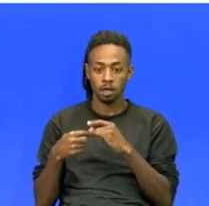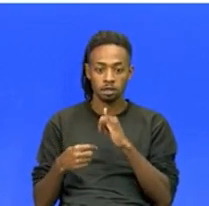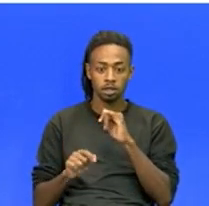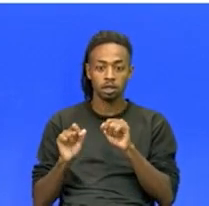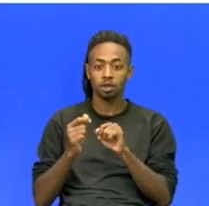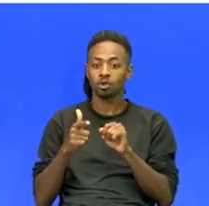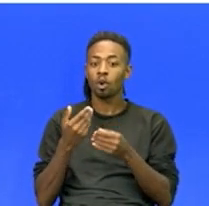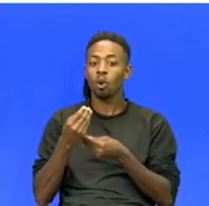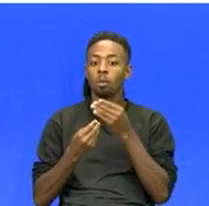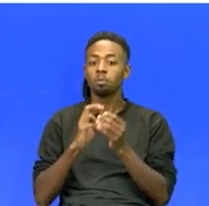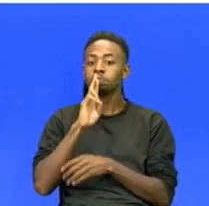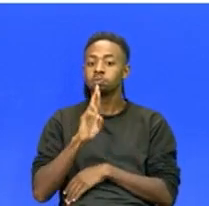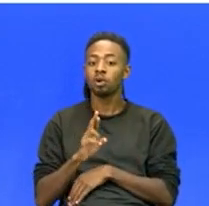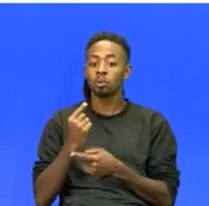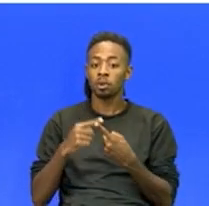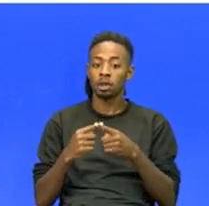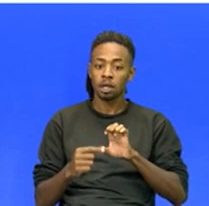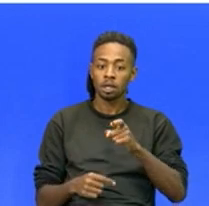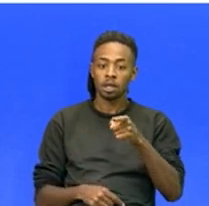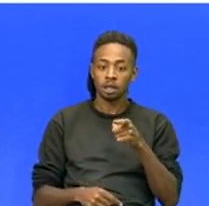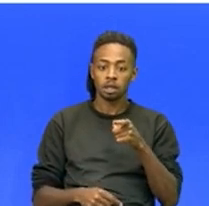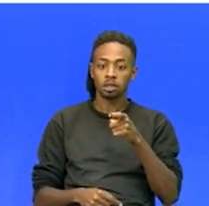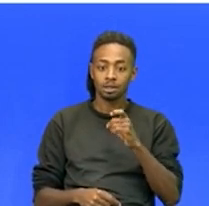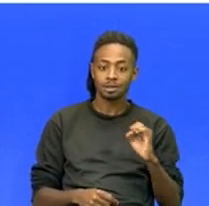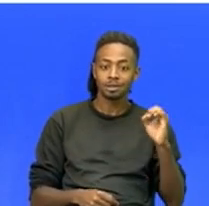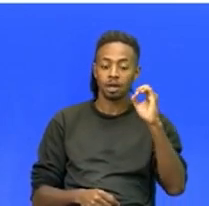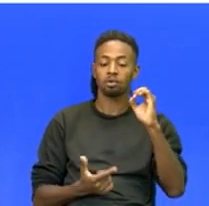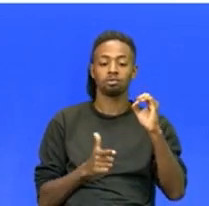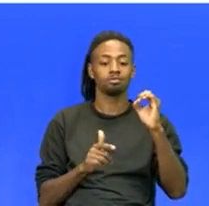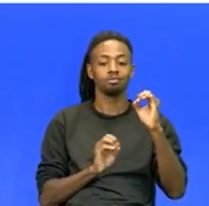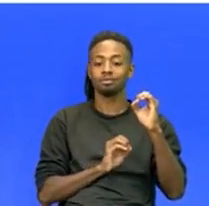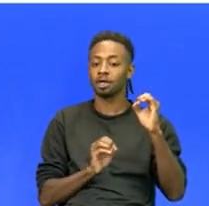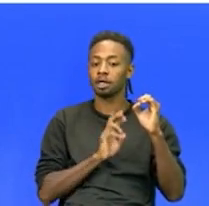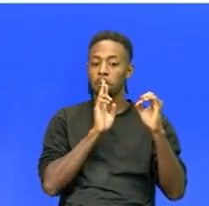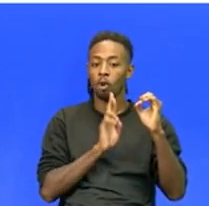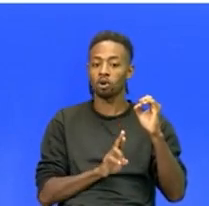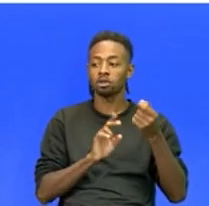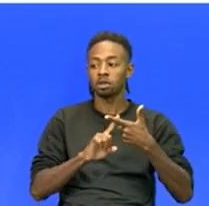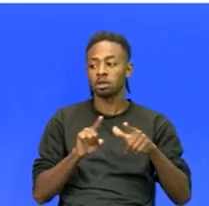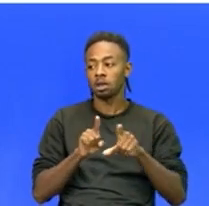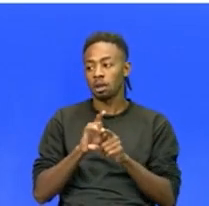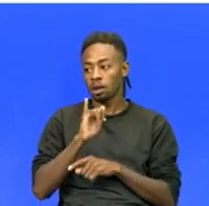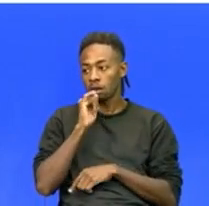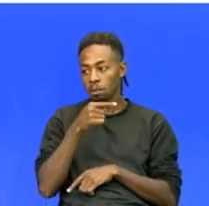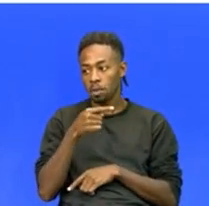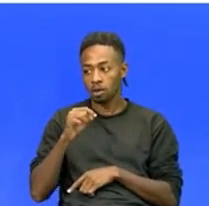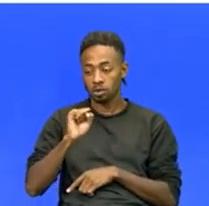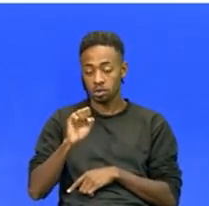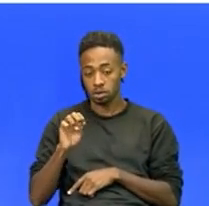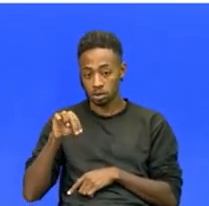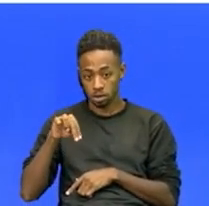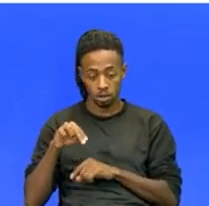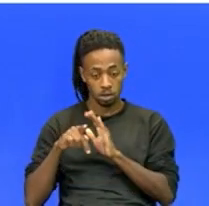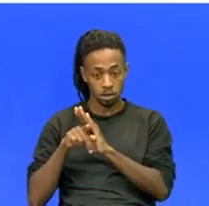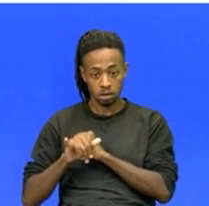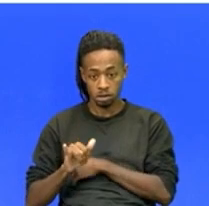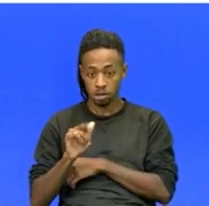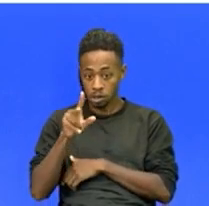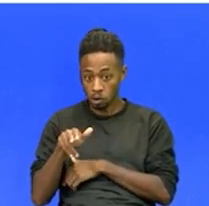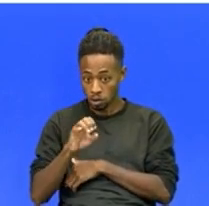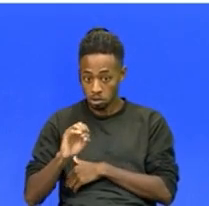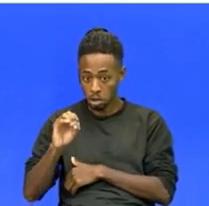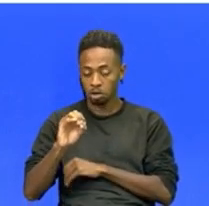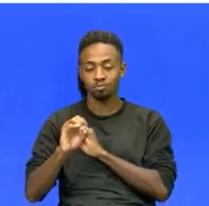solução, porque e de x elevado a zero não tem solução. E aqui, menos seno de y igual a zero, é zero. Nesse